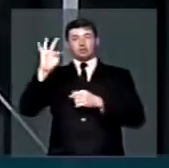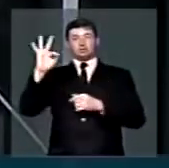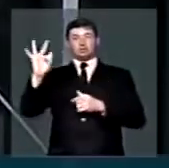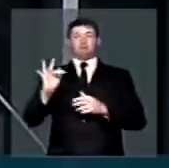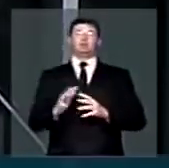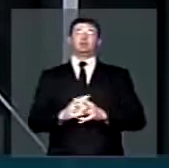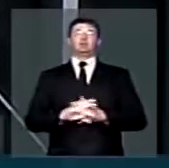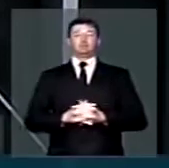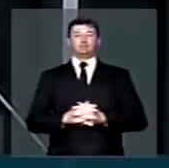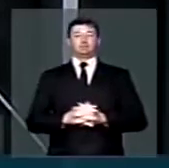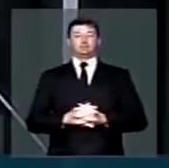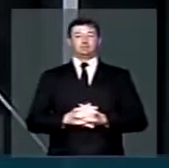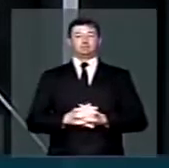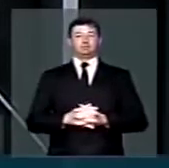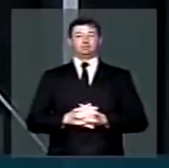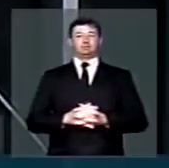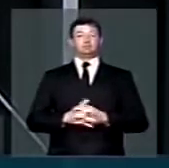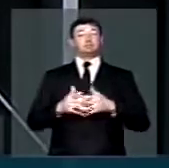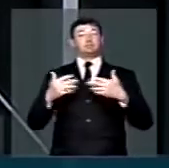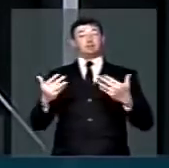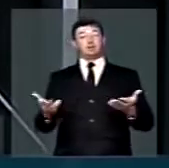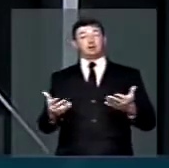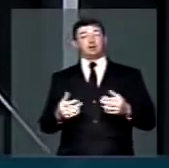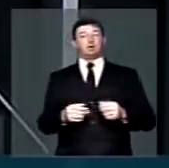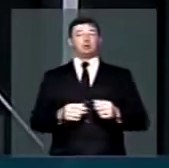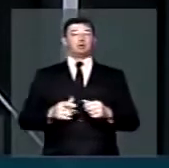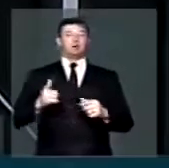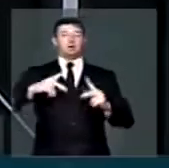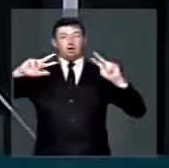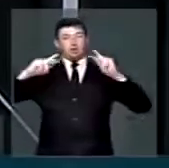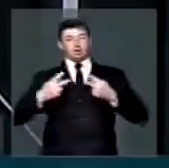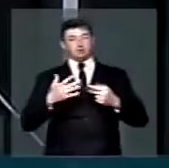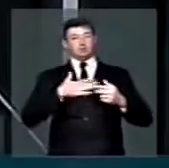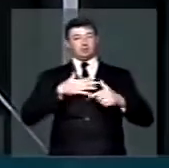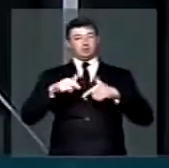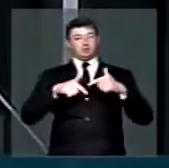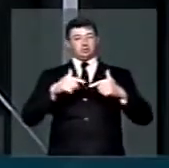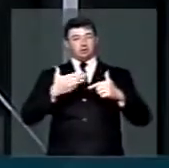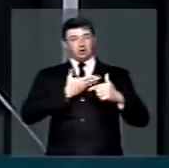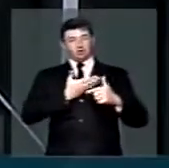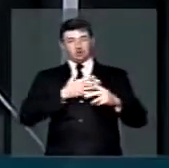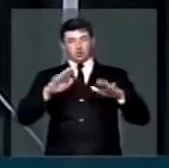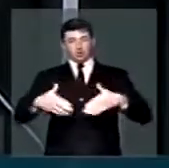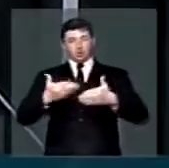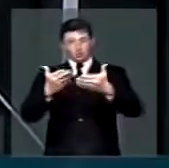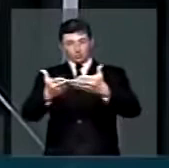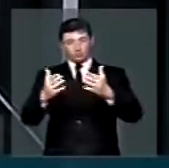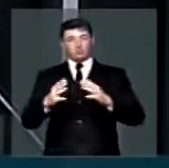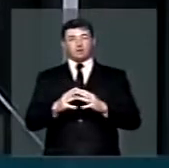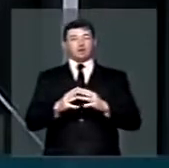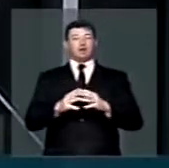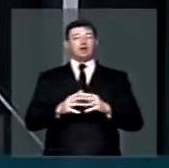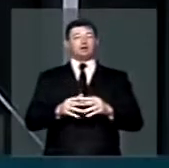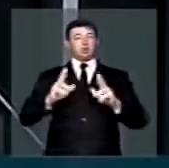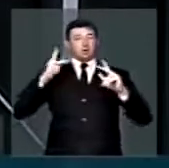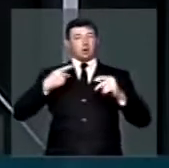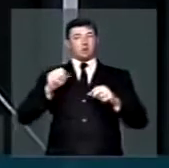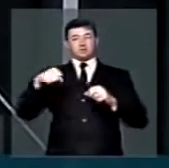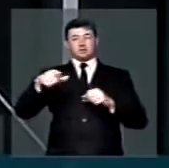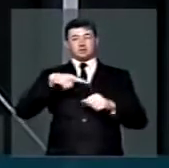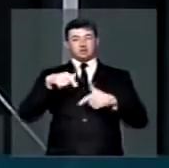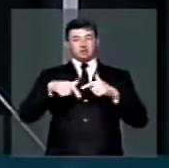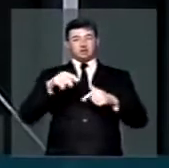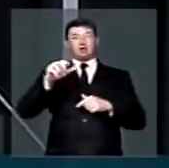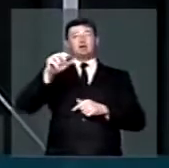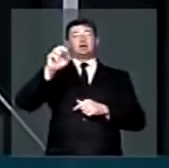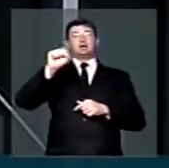Tribunal Federal. Fica aqui, portanto, o meu reconhecimento ao trabalho dos colegas Sérgio Sveiter, que presidiu a comissão, Raul